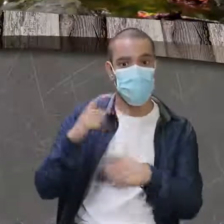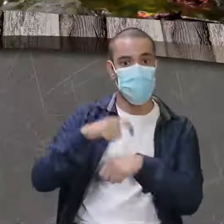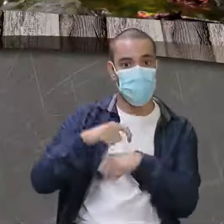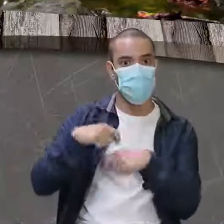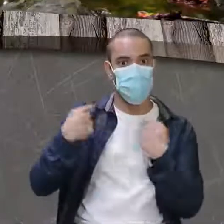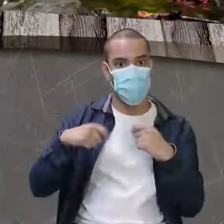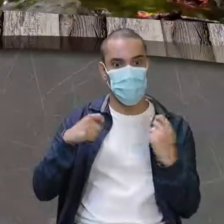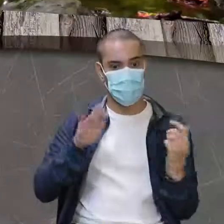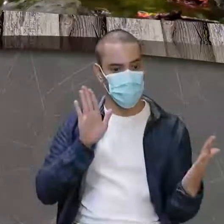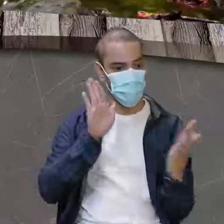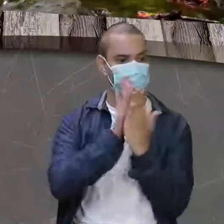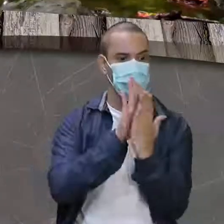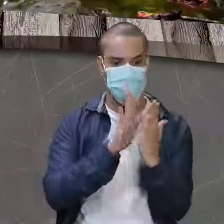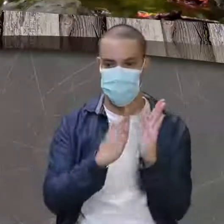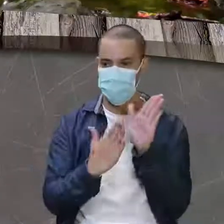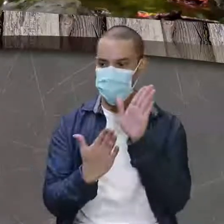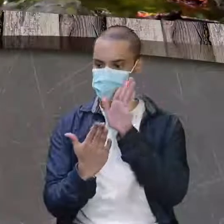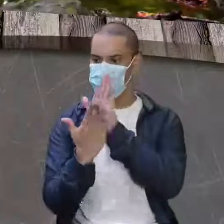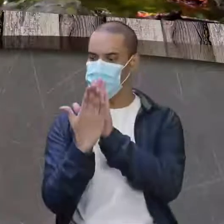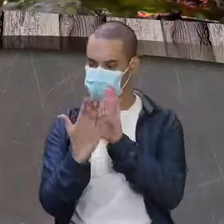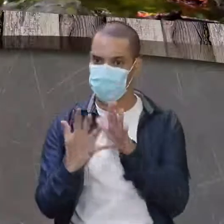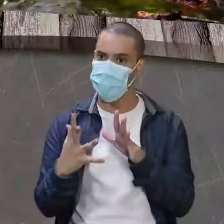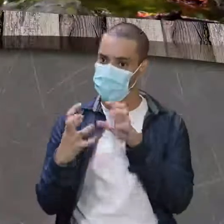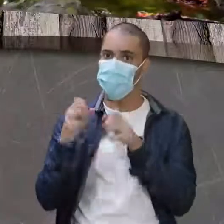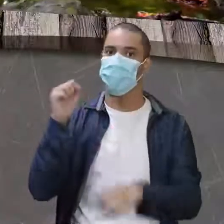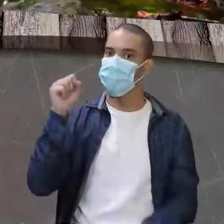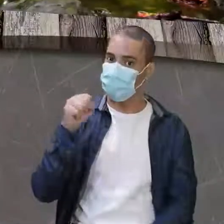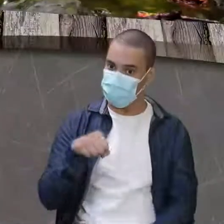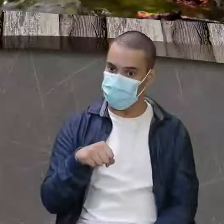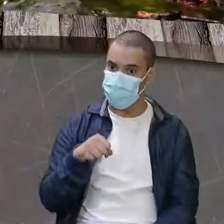reagir, tá? Vou ter que reagir.